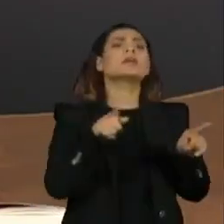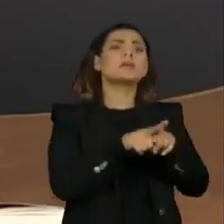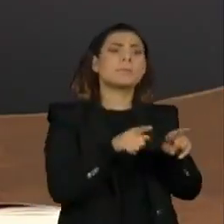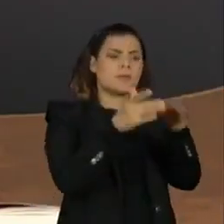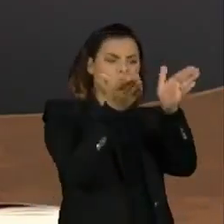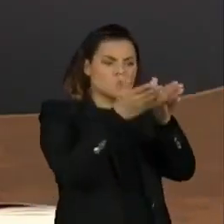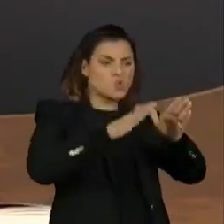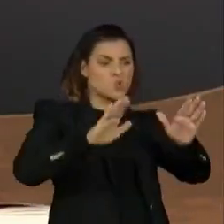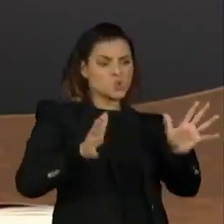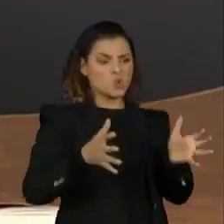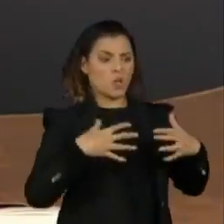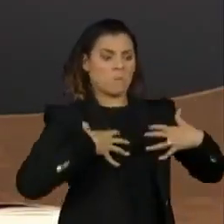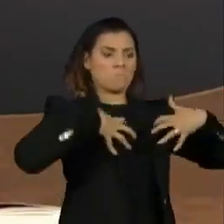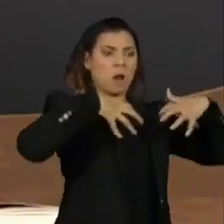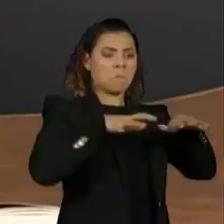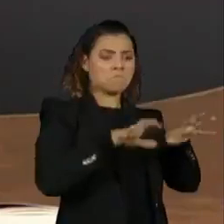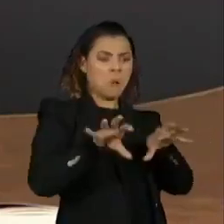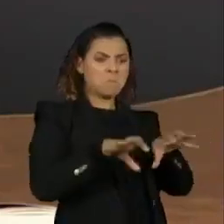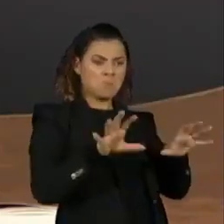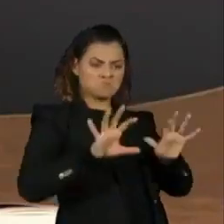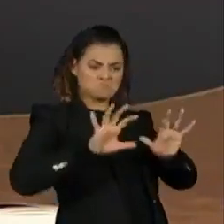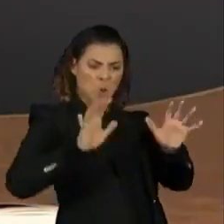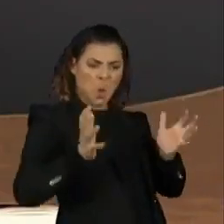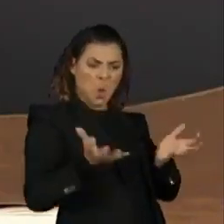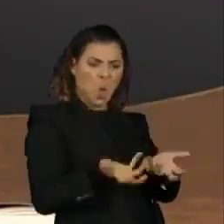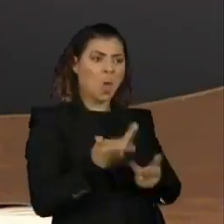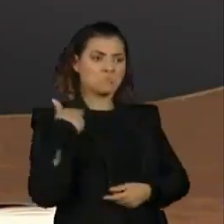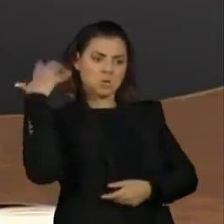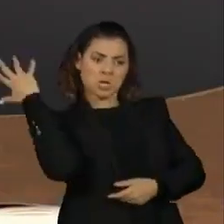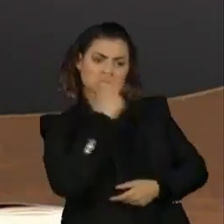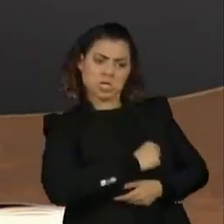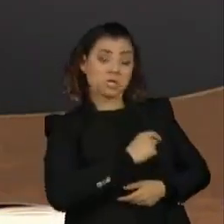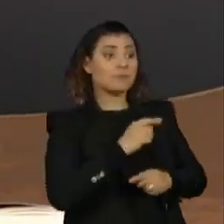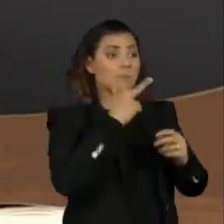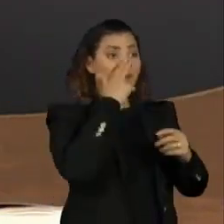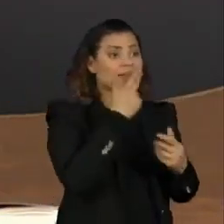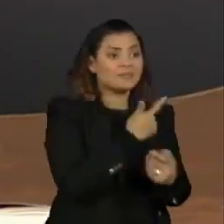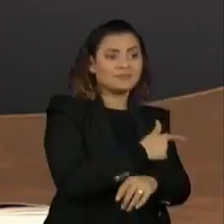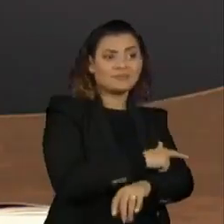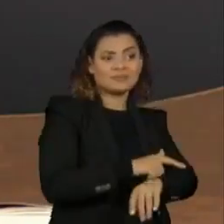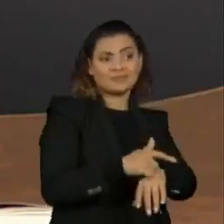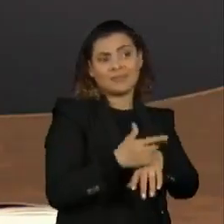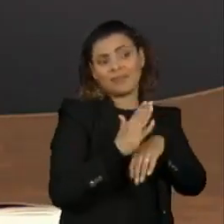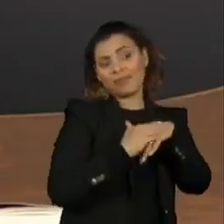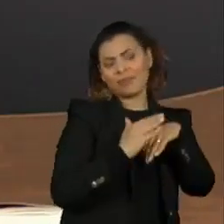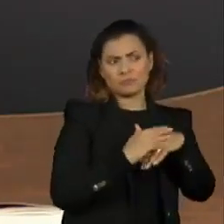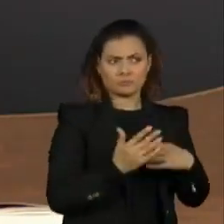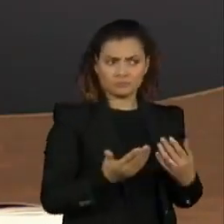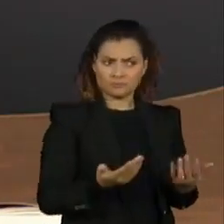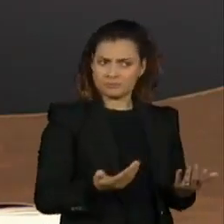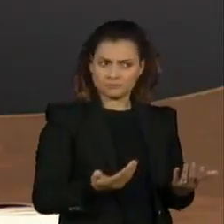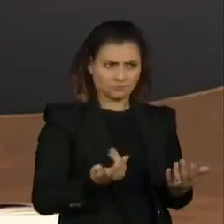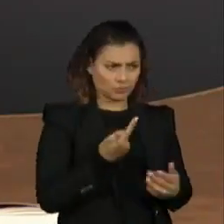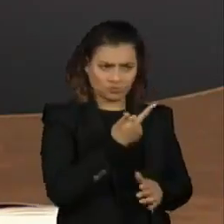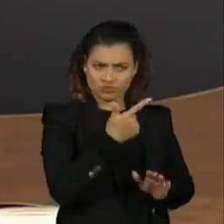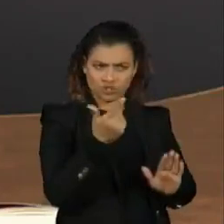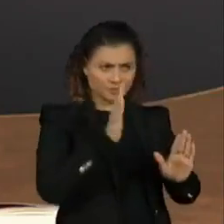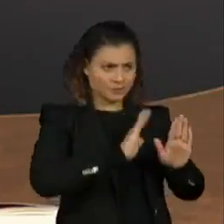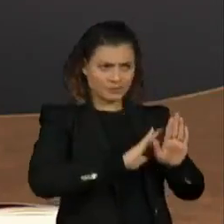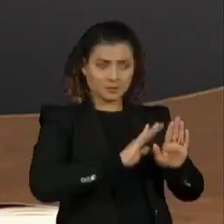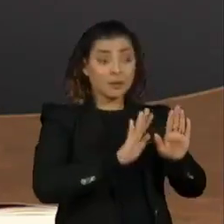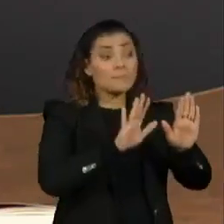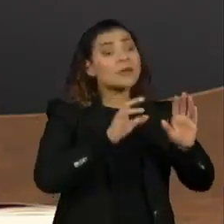altamente sensualizada, essa história toda de uma espécie de cordialidade que havia. O que fazer para que